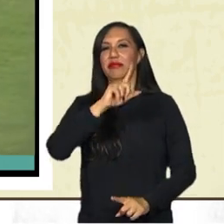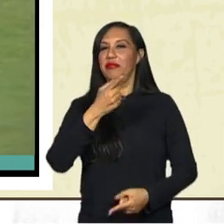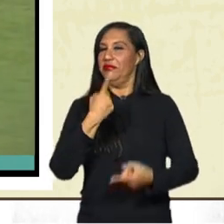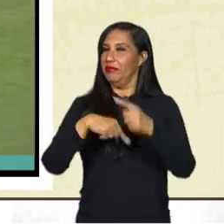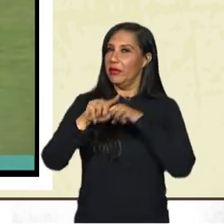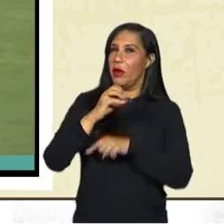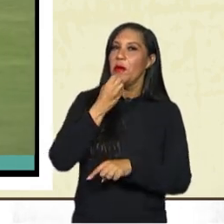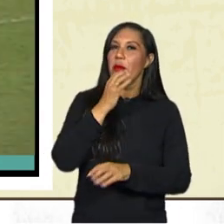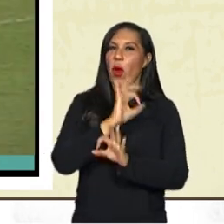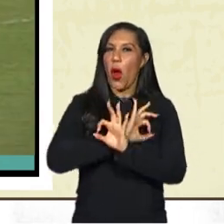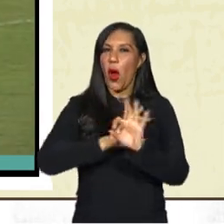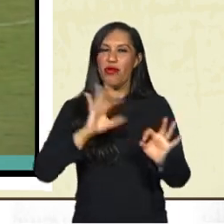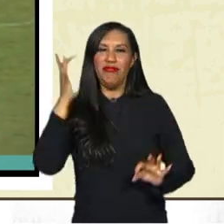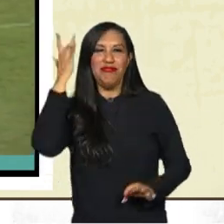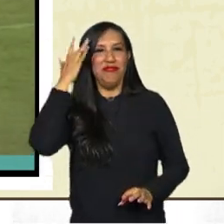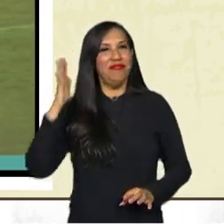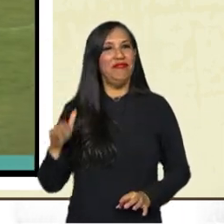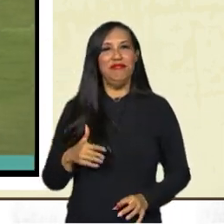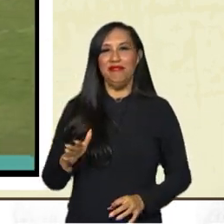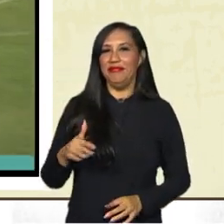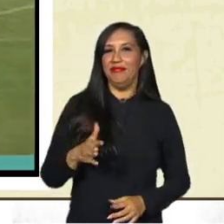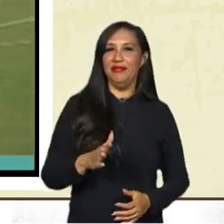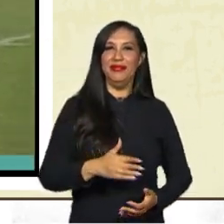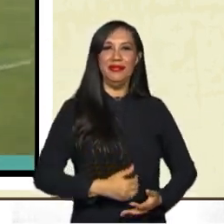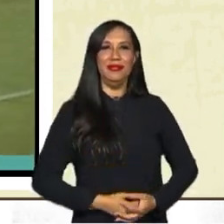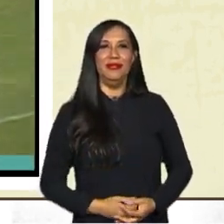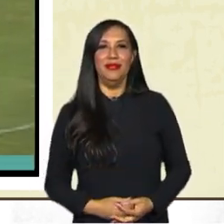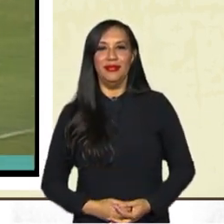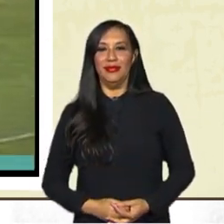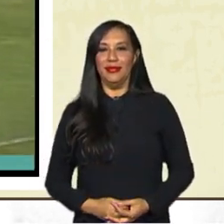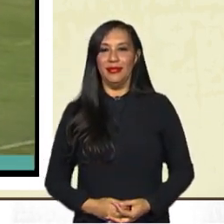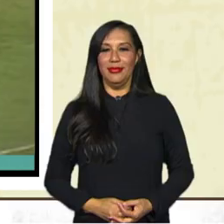muito bom. Um 2005 bom.